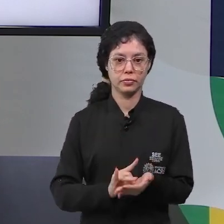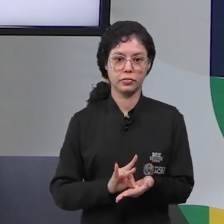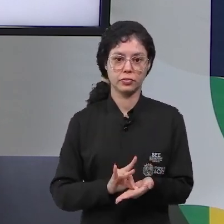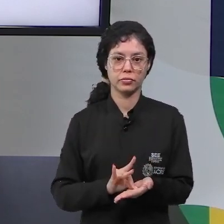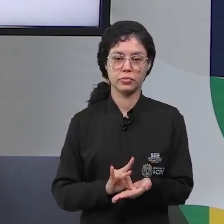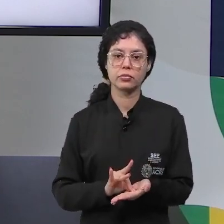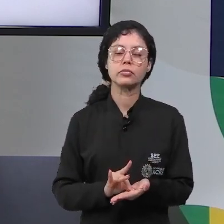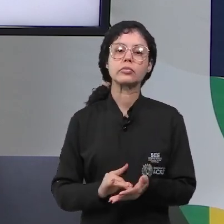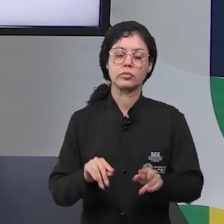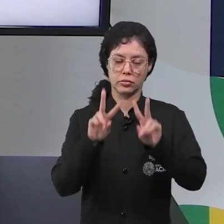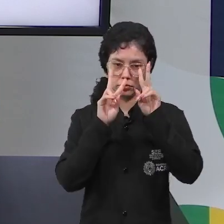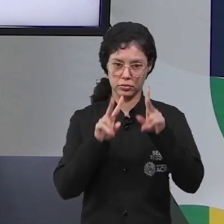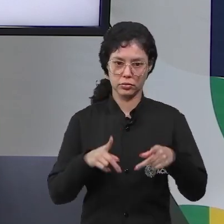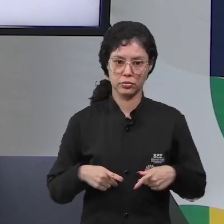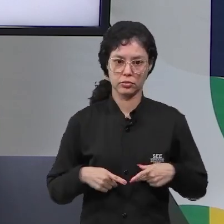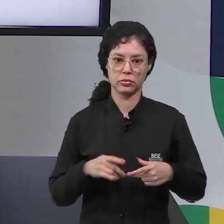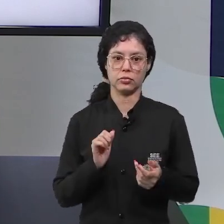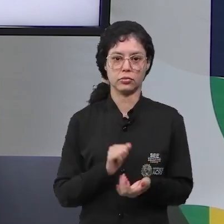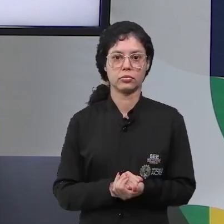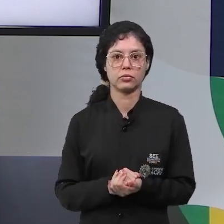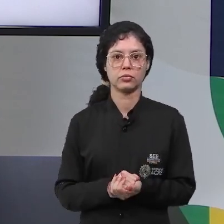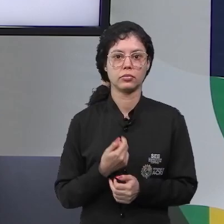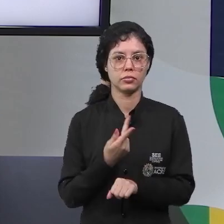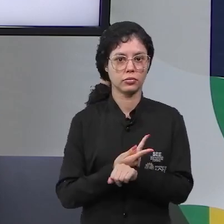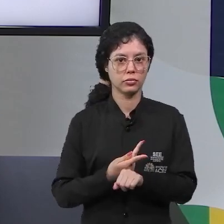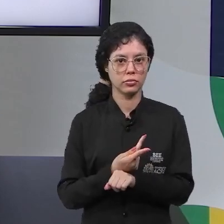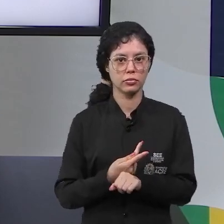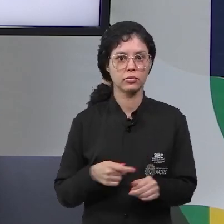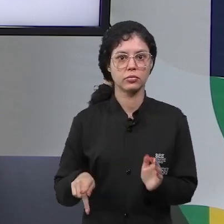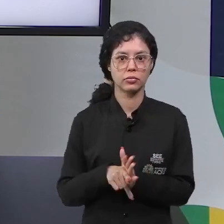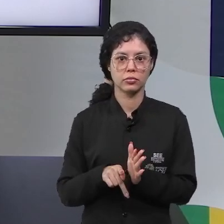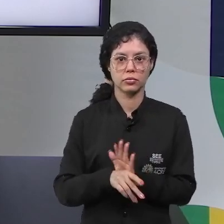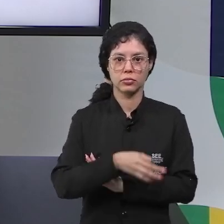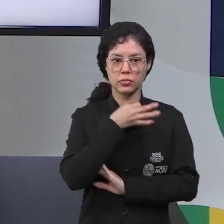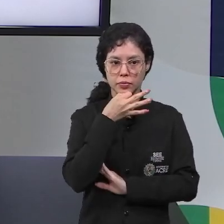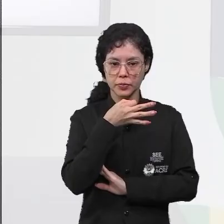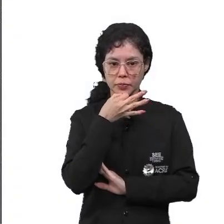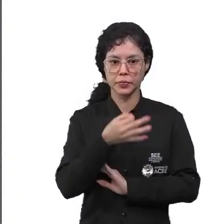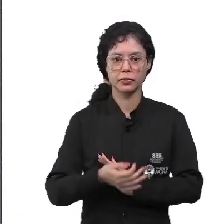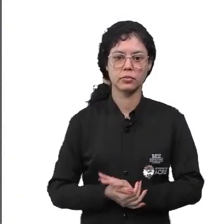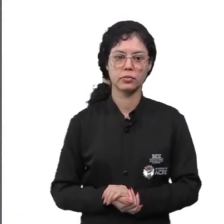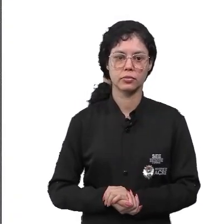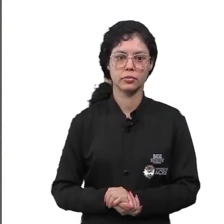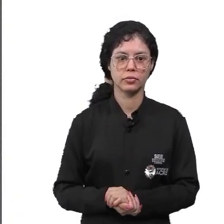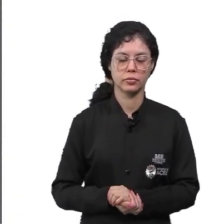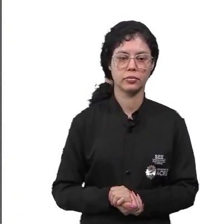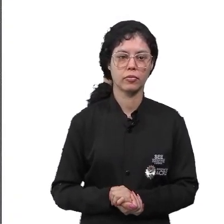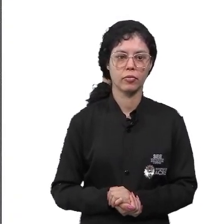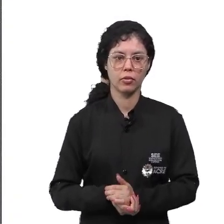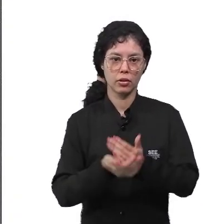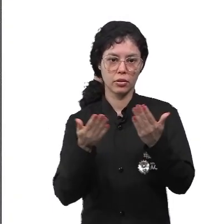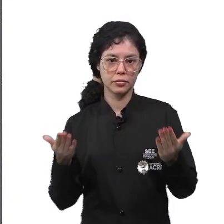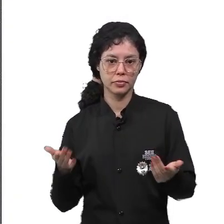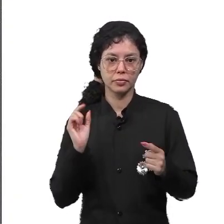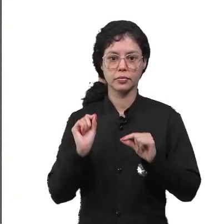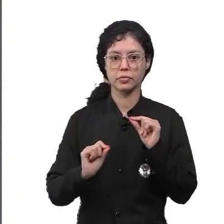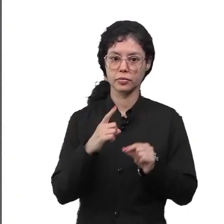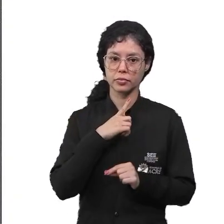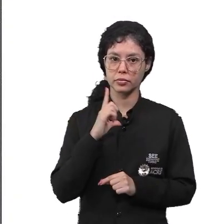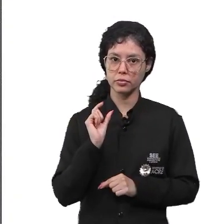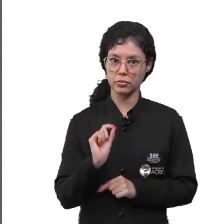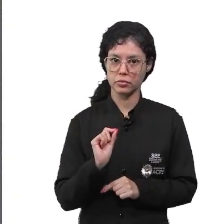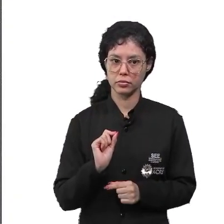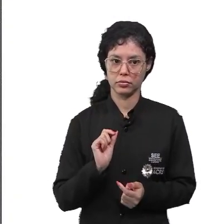problemas da humanidade, procurando soluções. Então, nós temos o seguinte: